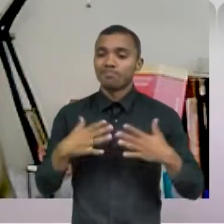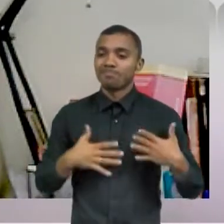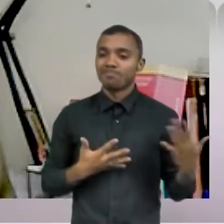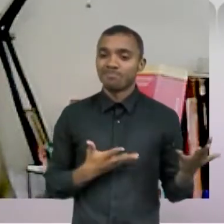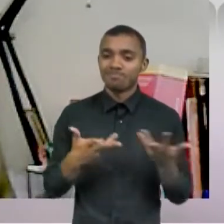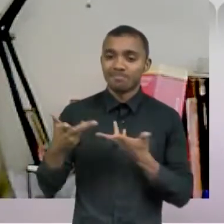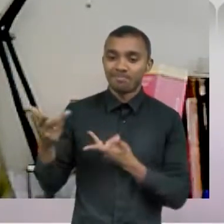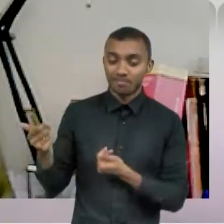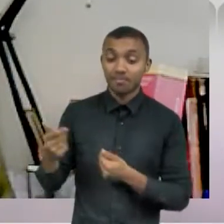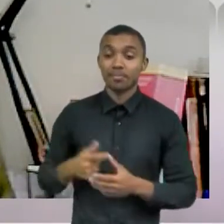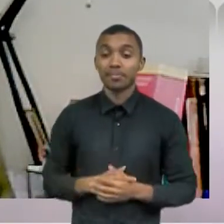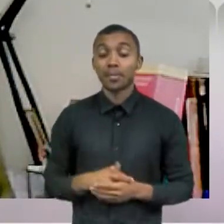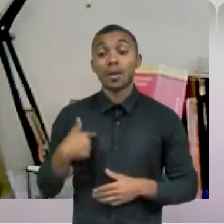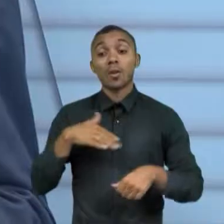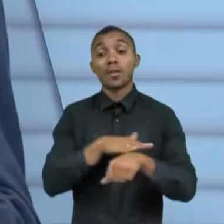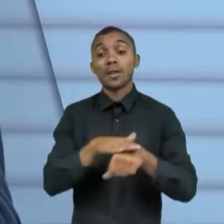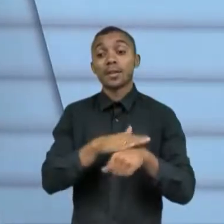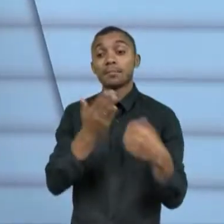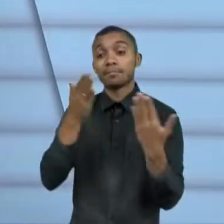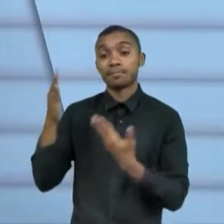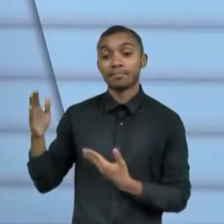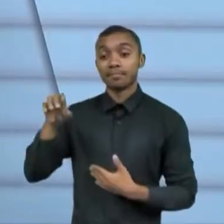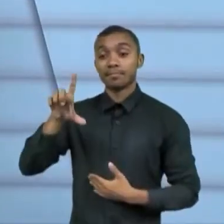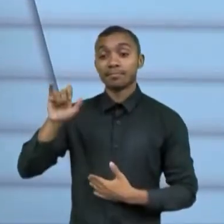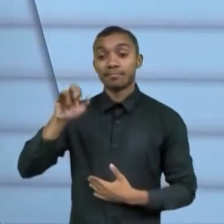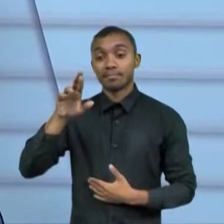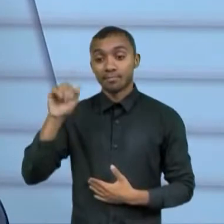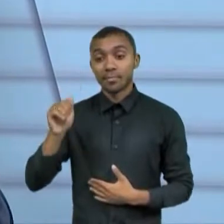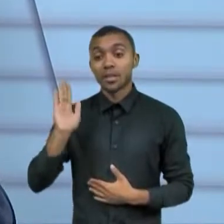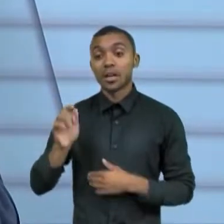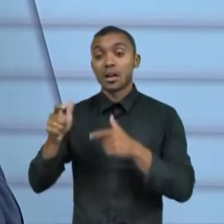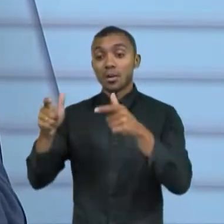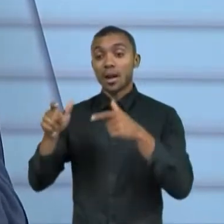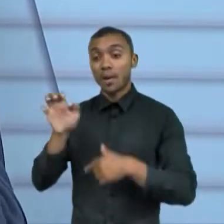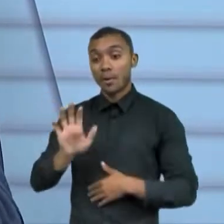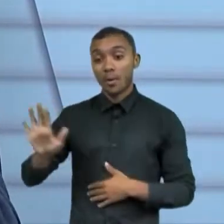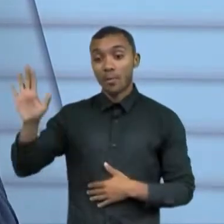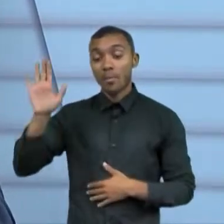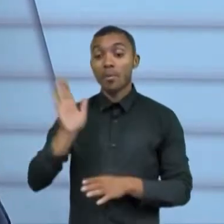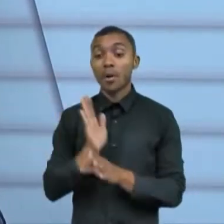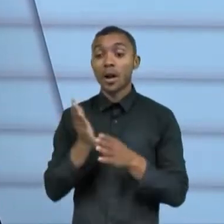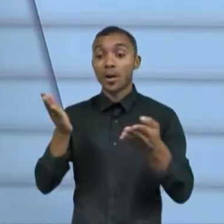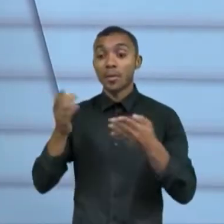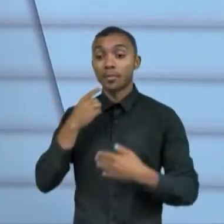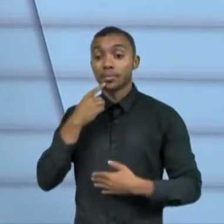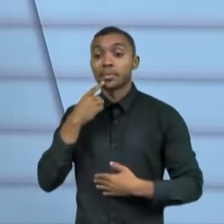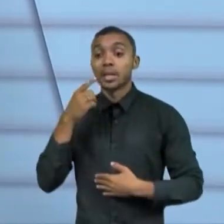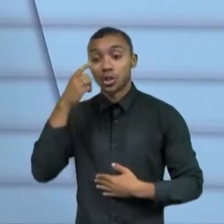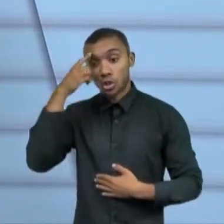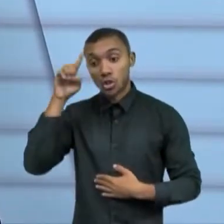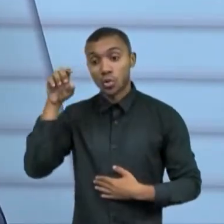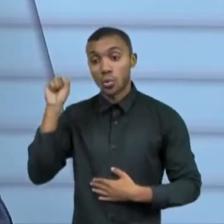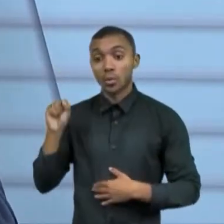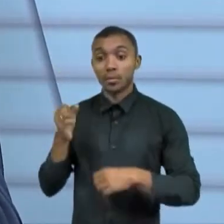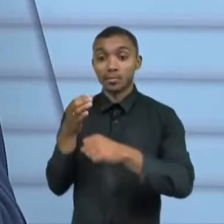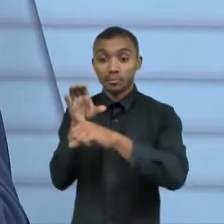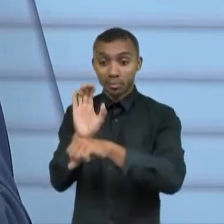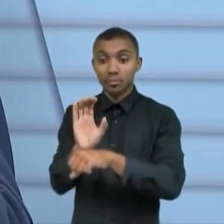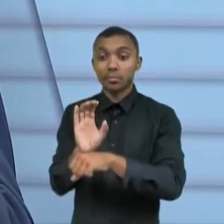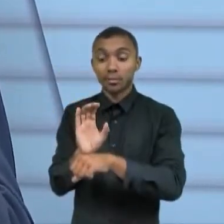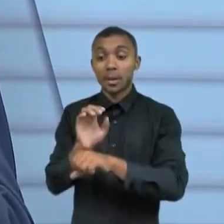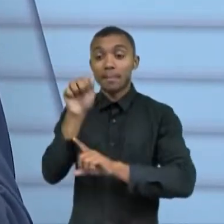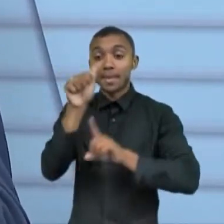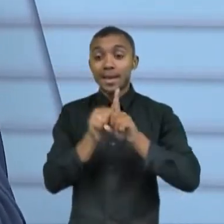fascinante. Que maravilha. Estou conversando com o Lira Neto, ele está lá na cidade do Porto, porque ele vai lançar agora, próximo dia 8